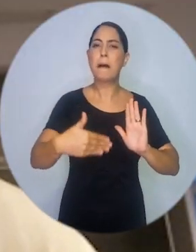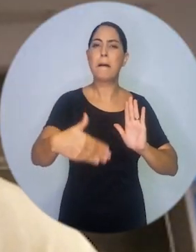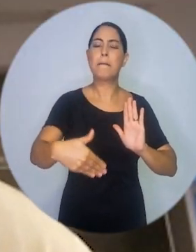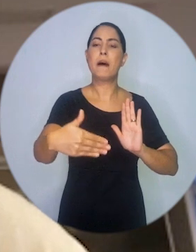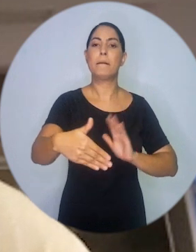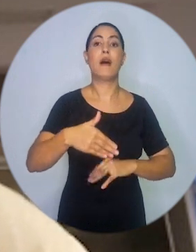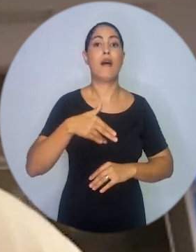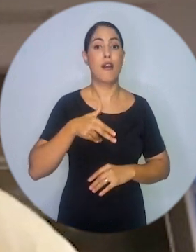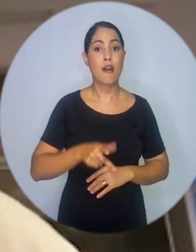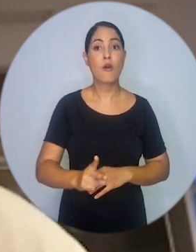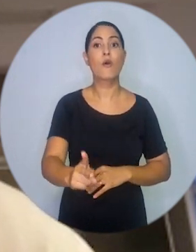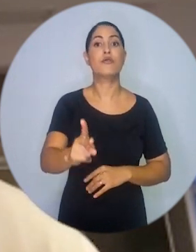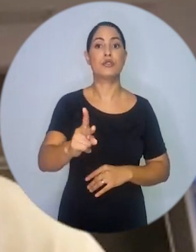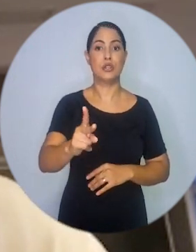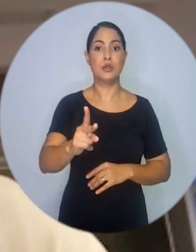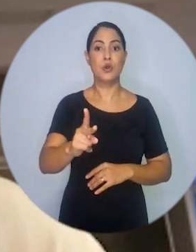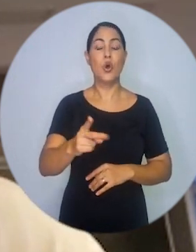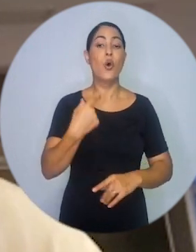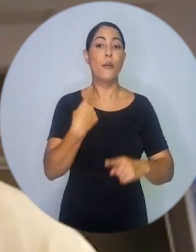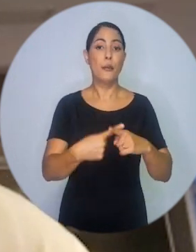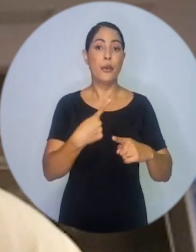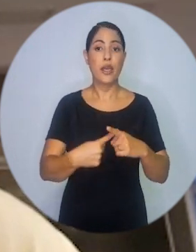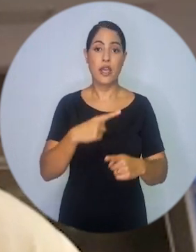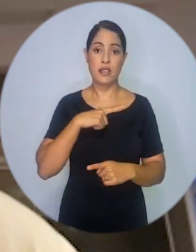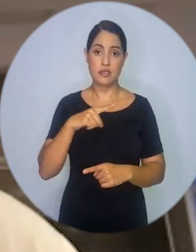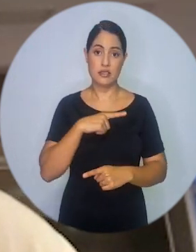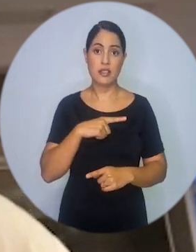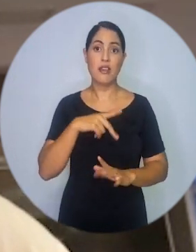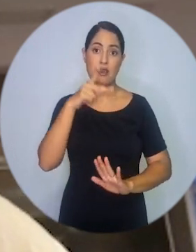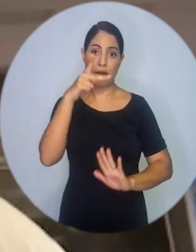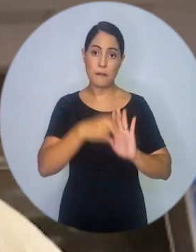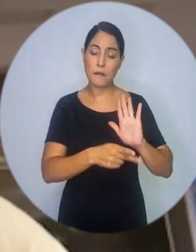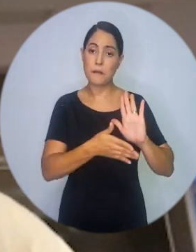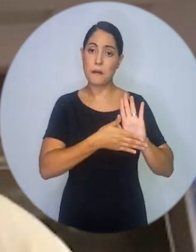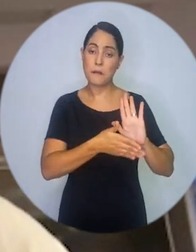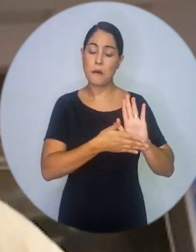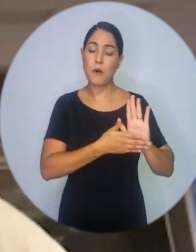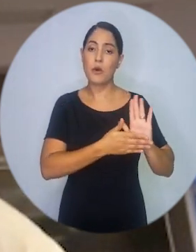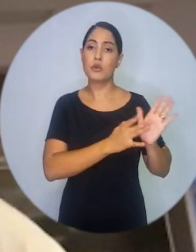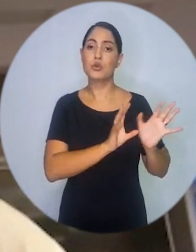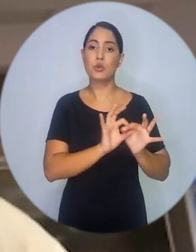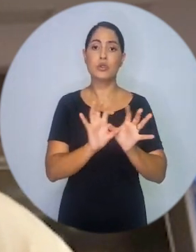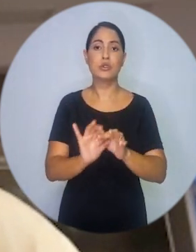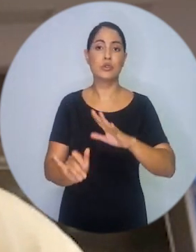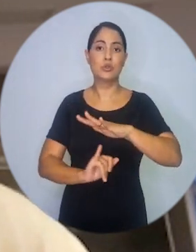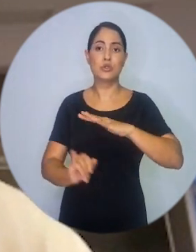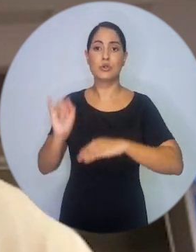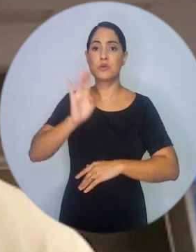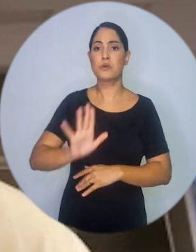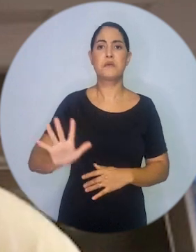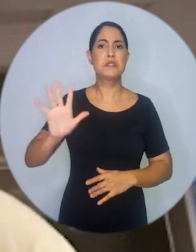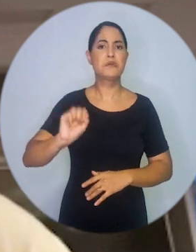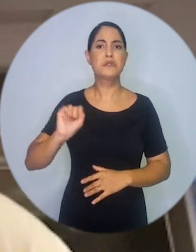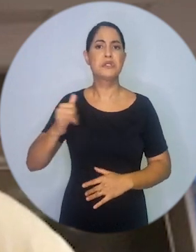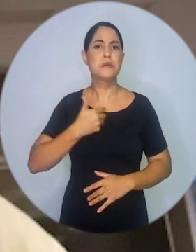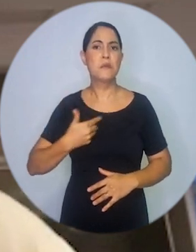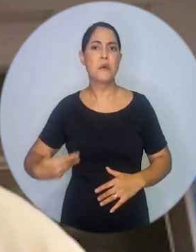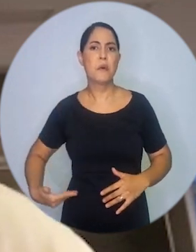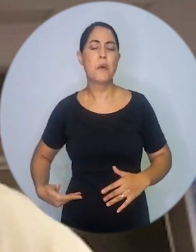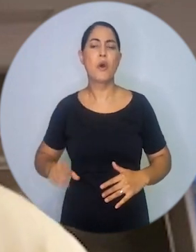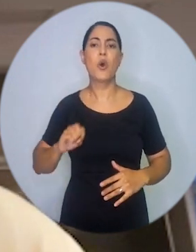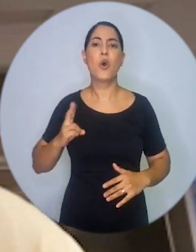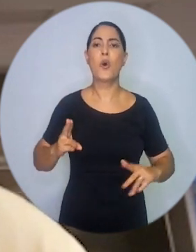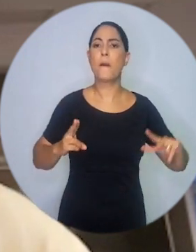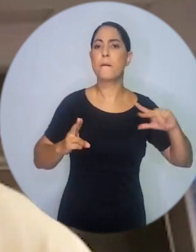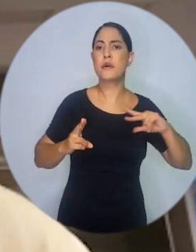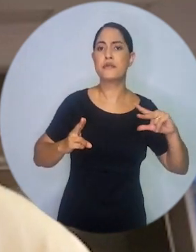projeto, o maior projeto de pós-graduações gratuitas, lato sensu, já oferecida por uma instituição brasileira, seja